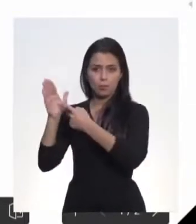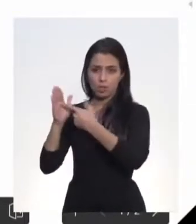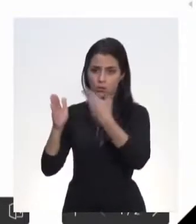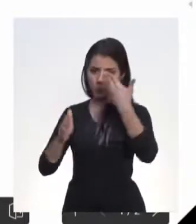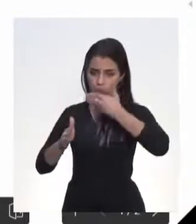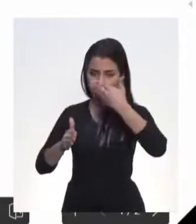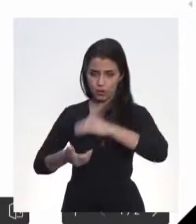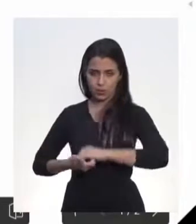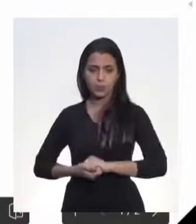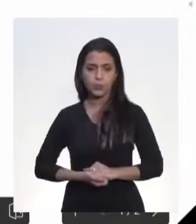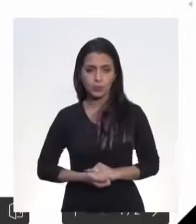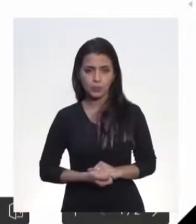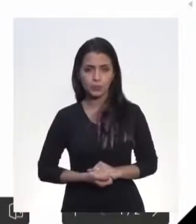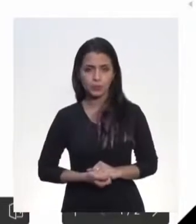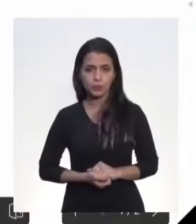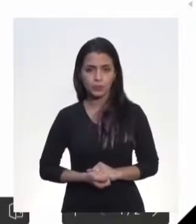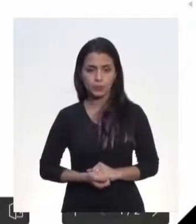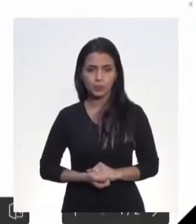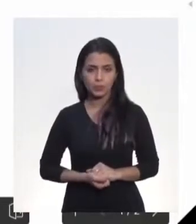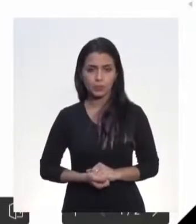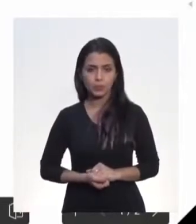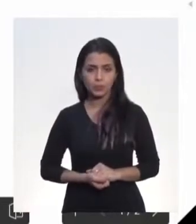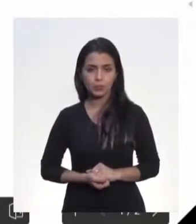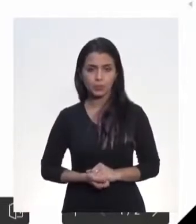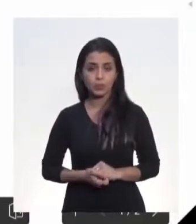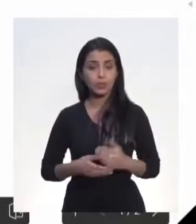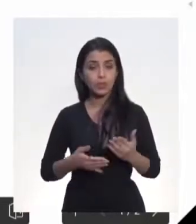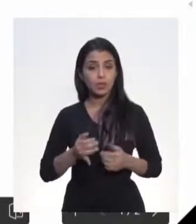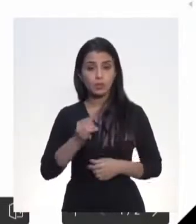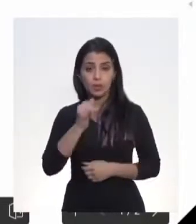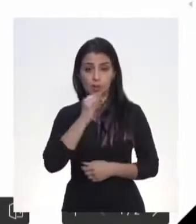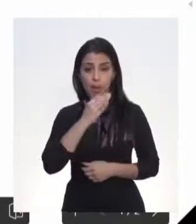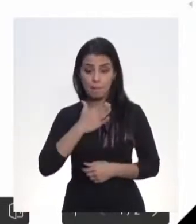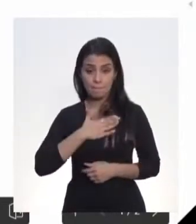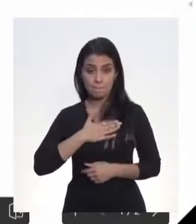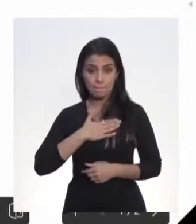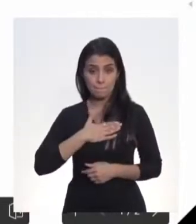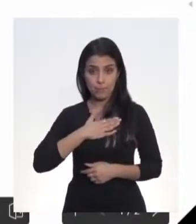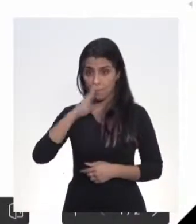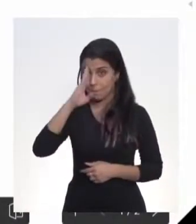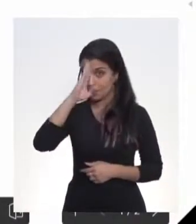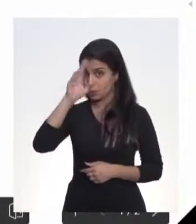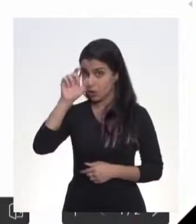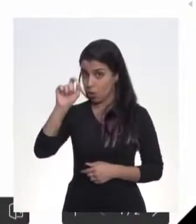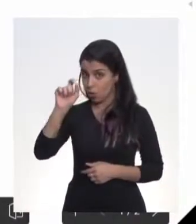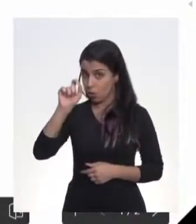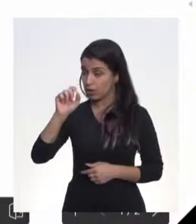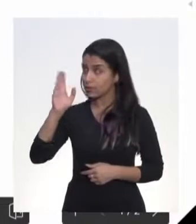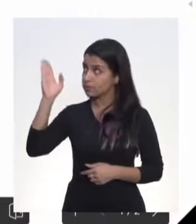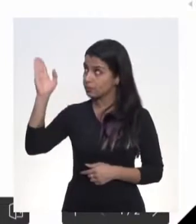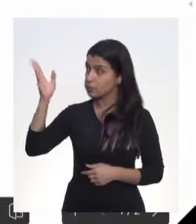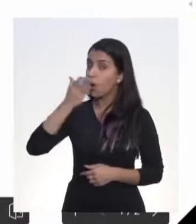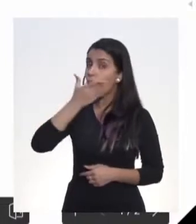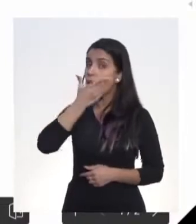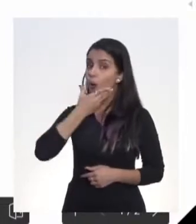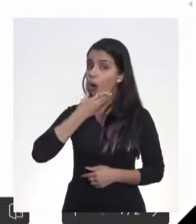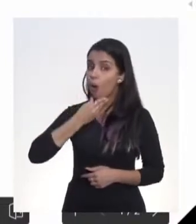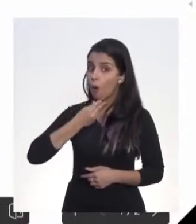da principal, tá? Então, olha só, a minha principal é: os homens